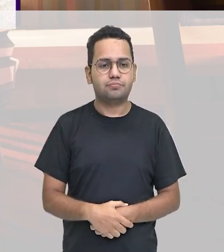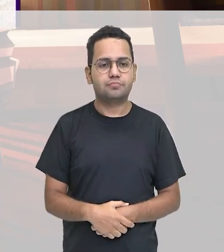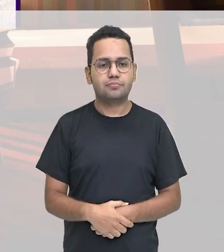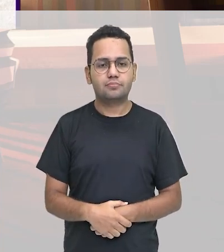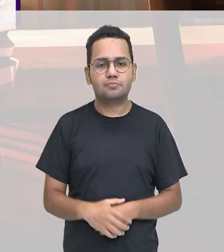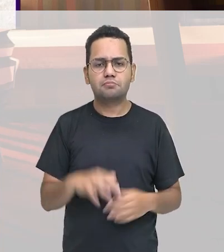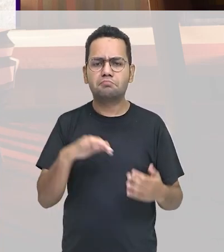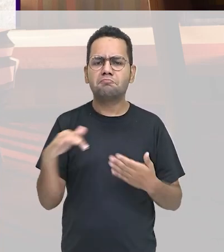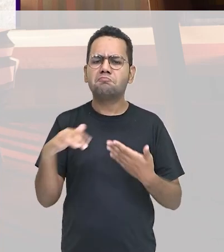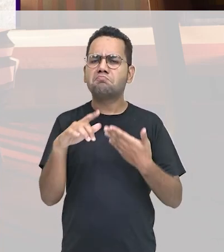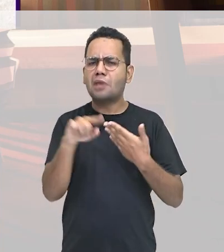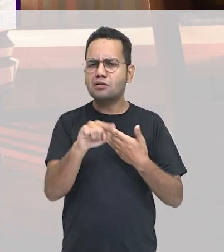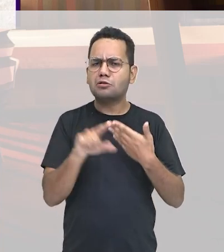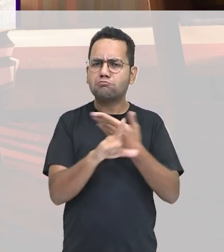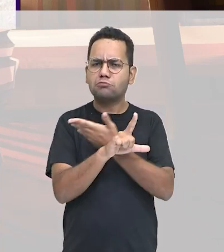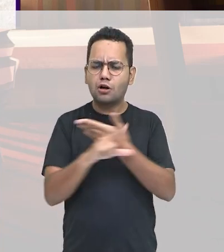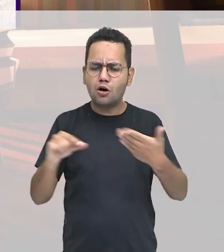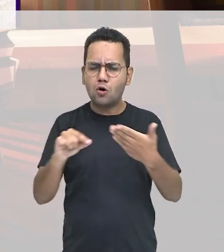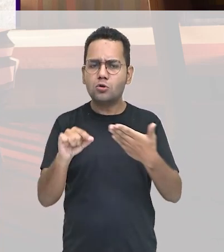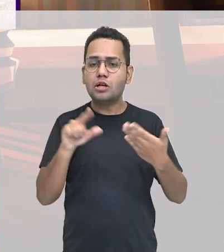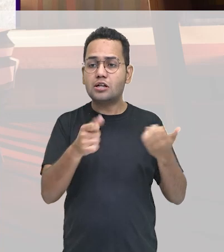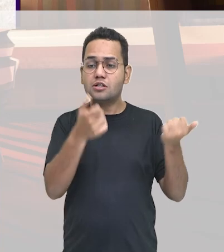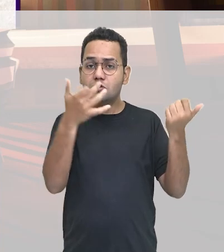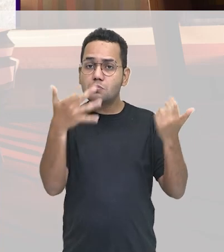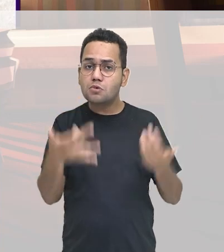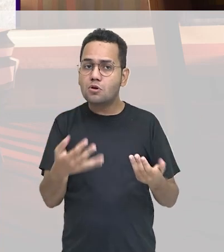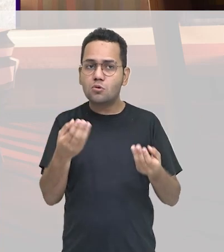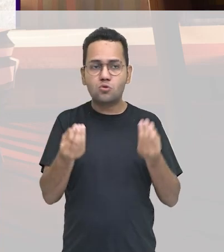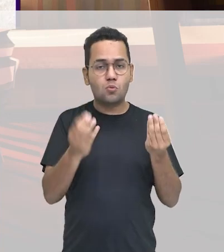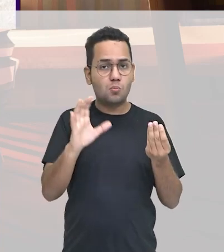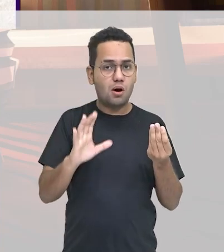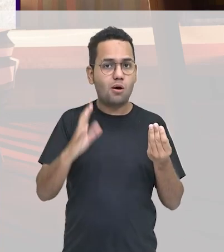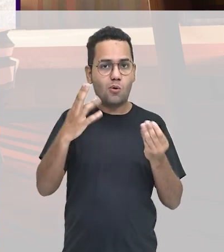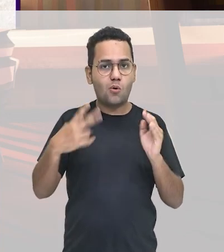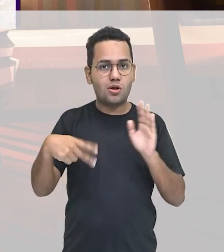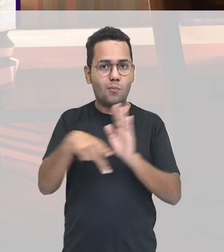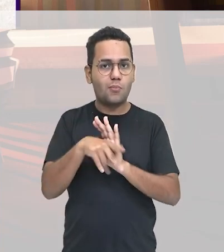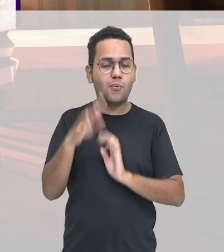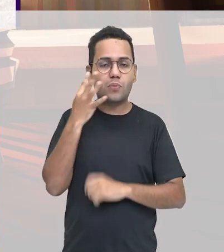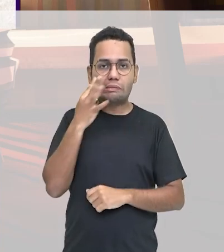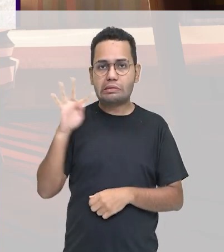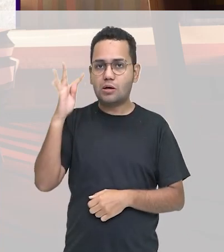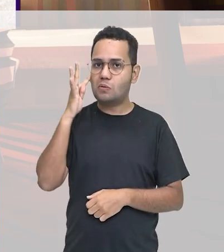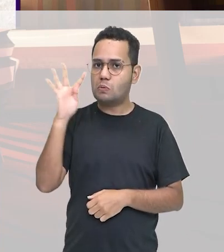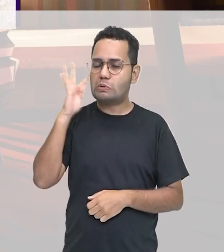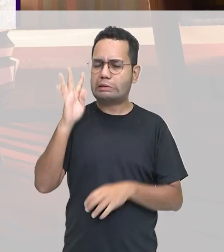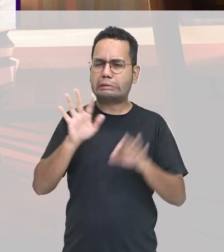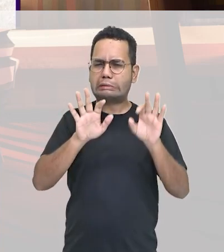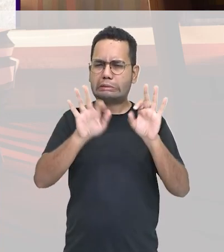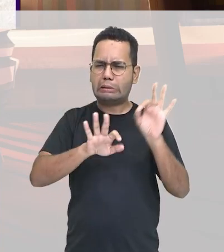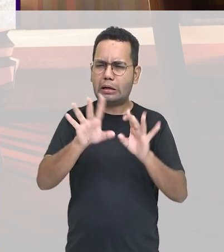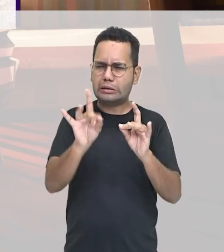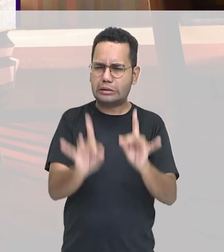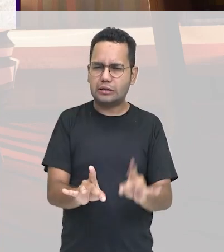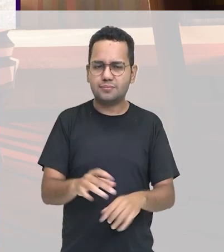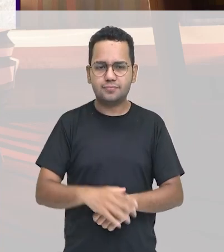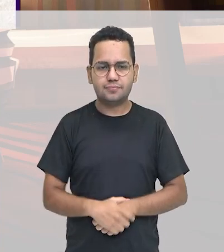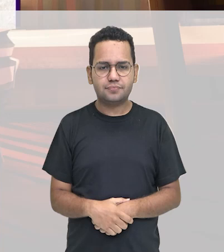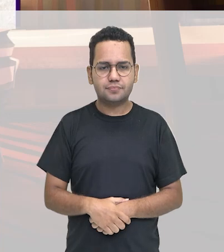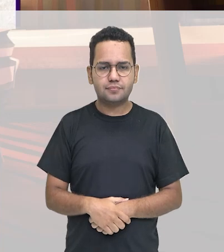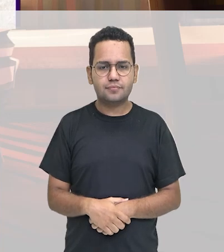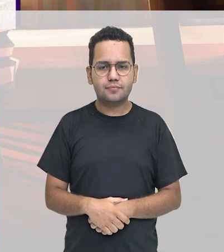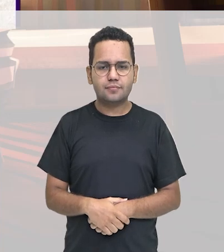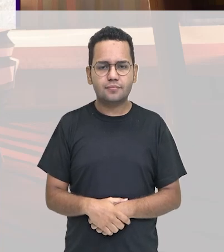ele consolidou o seu conceito de imaginação sociológica, que é justamente a capacidade de